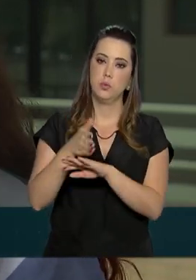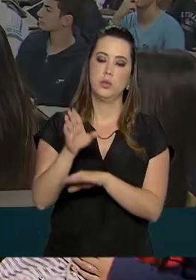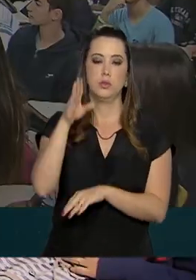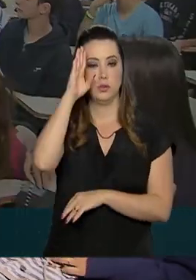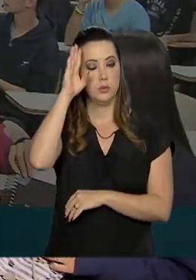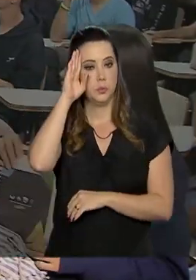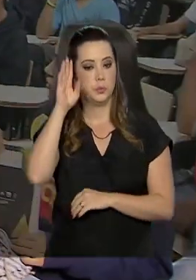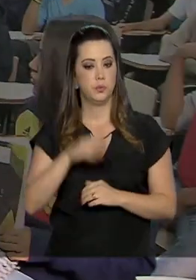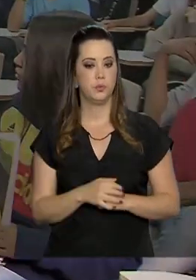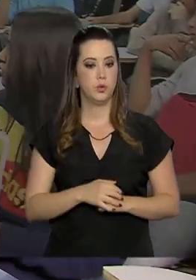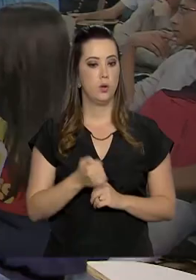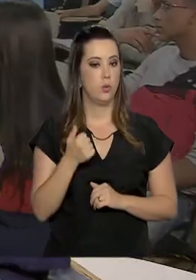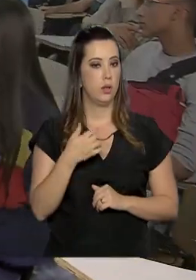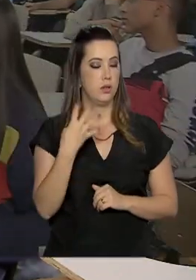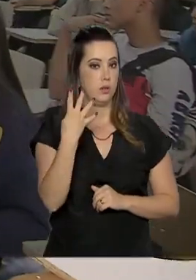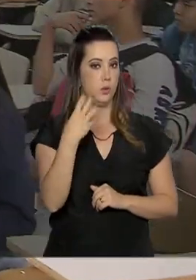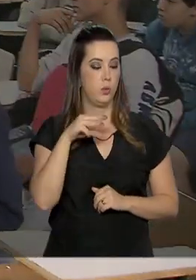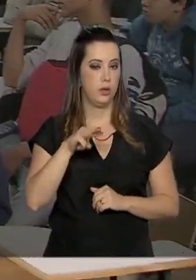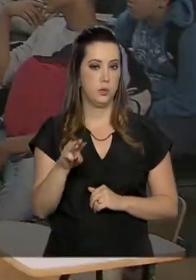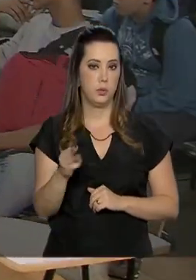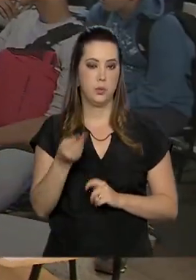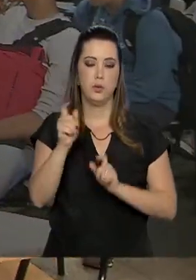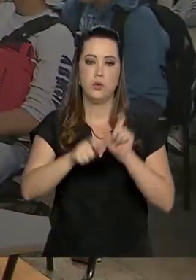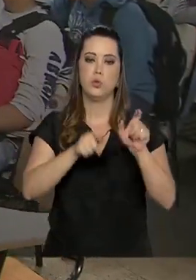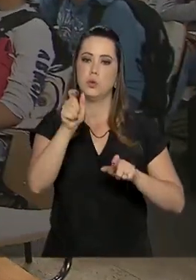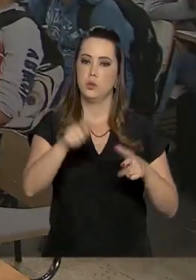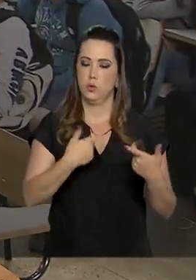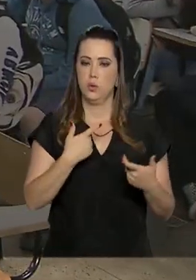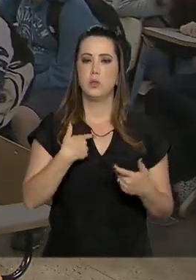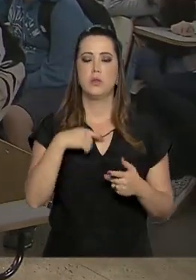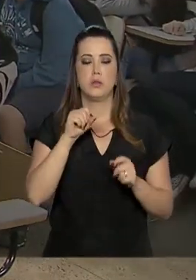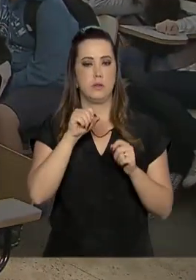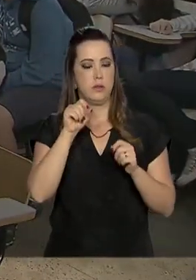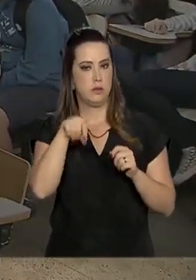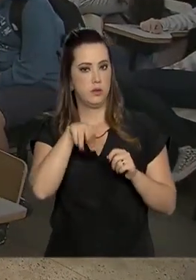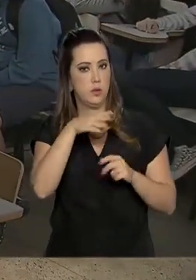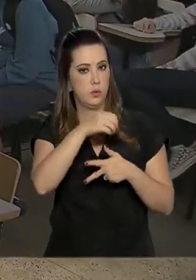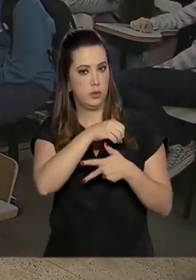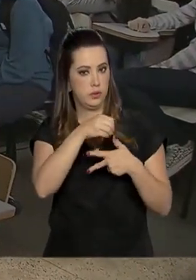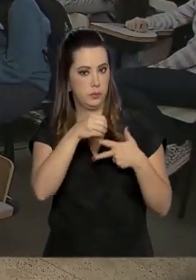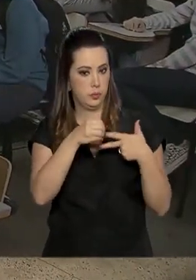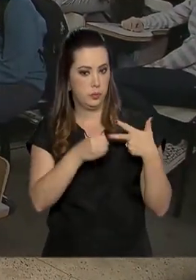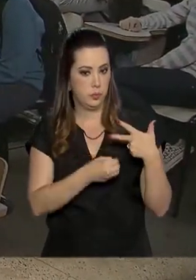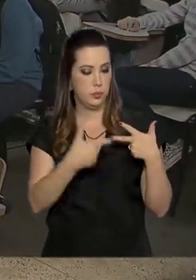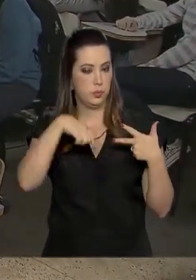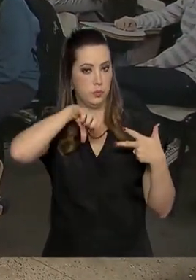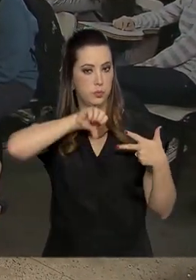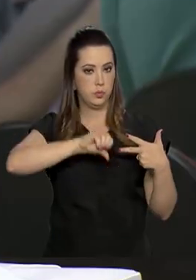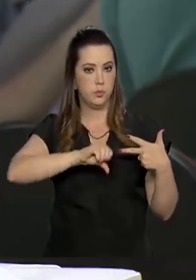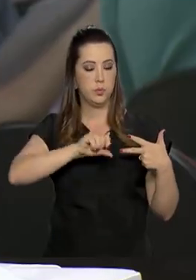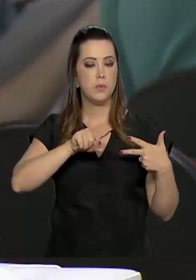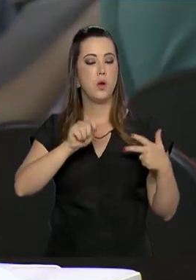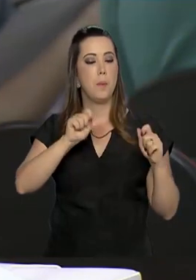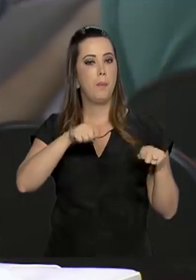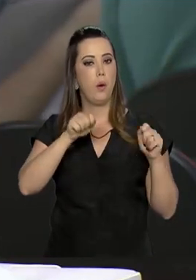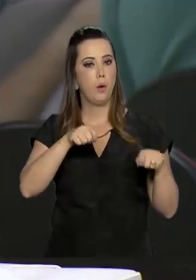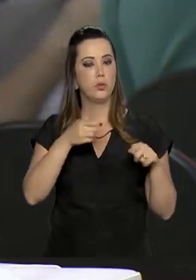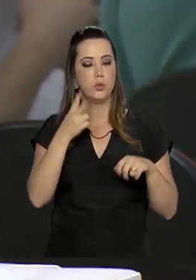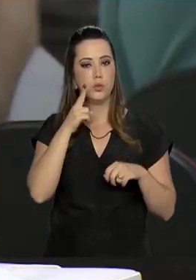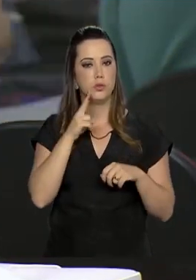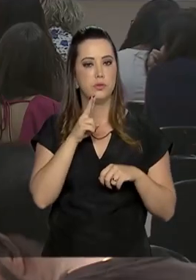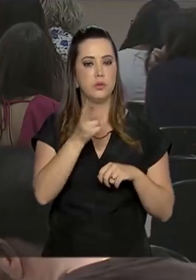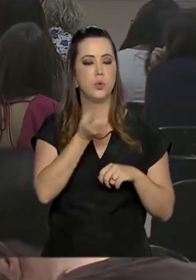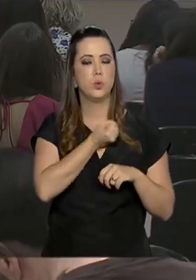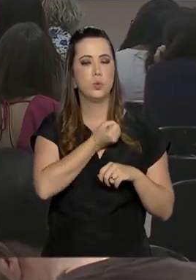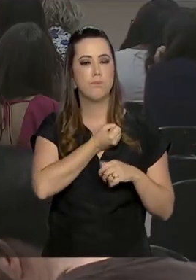superior os quase 4 milhões de participantes que fizeram o exame nacional do ensino médio em 2009 podem conferir